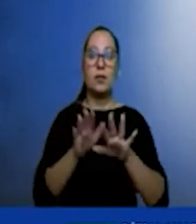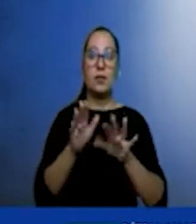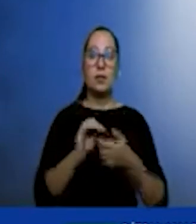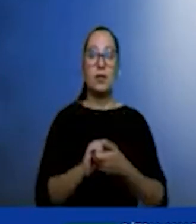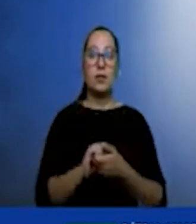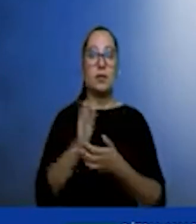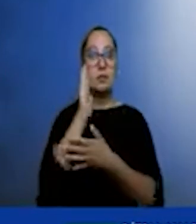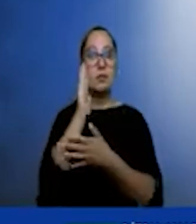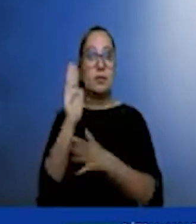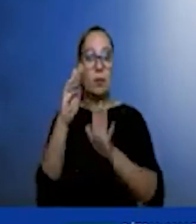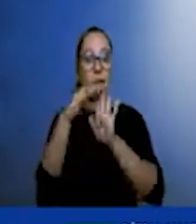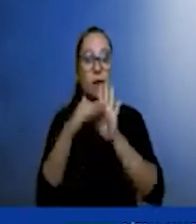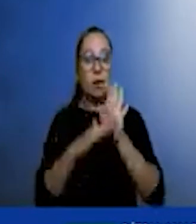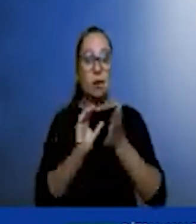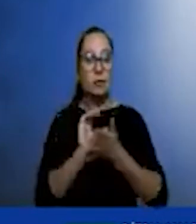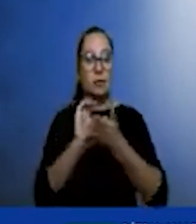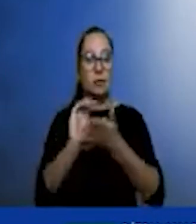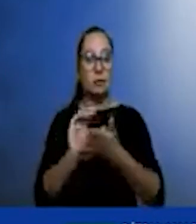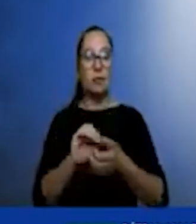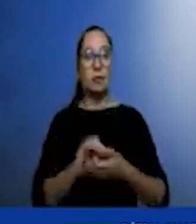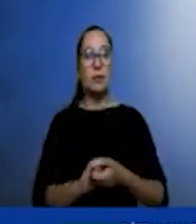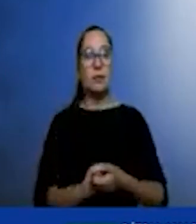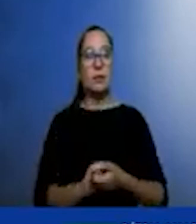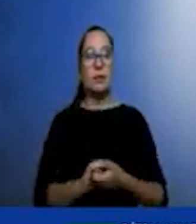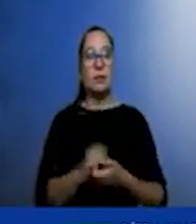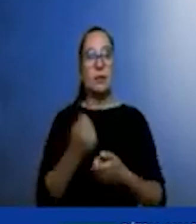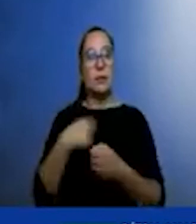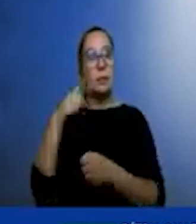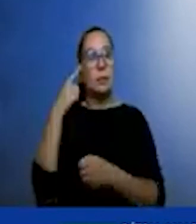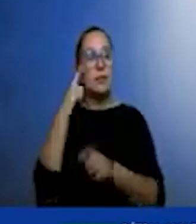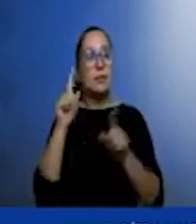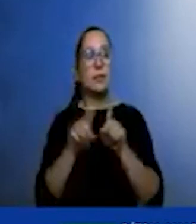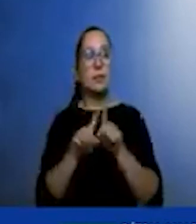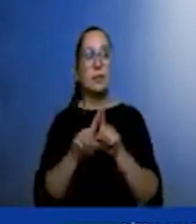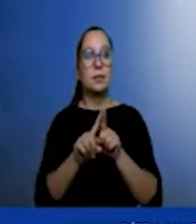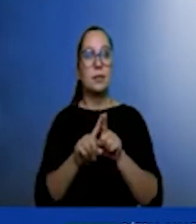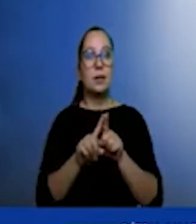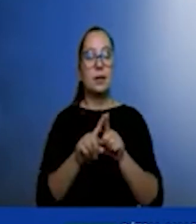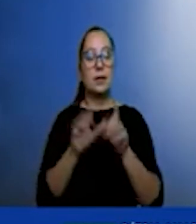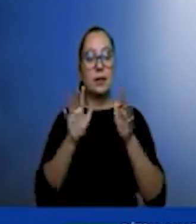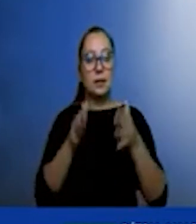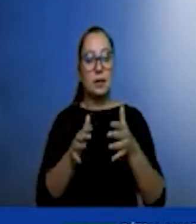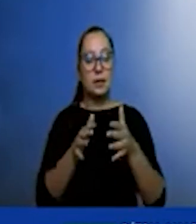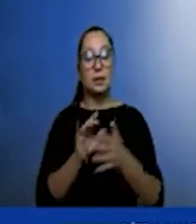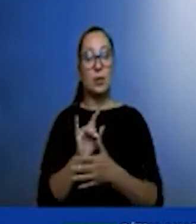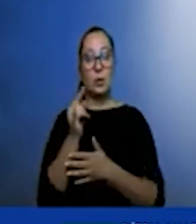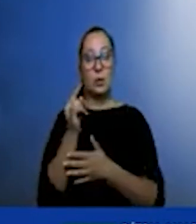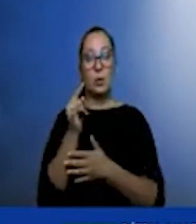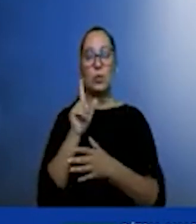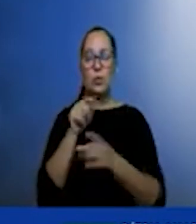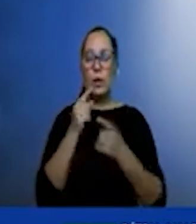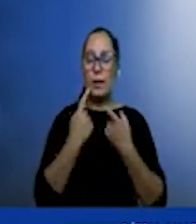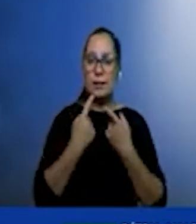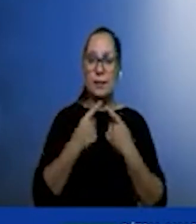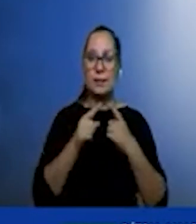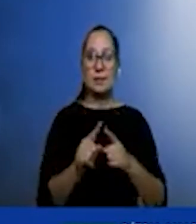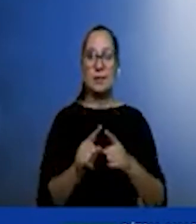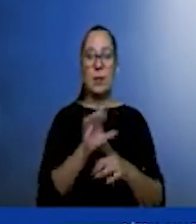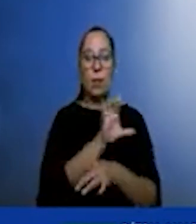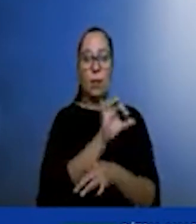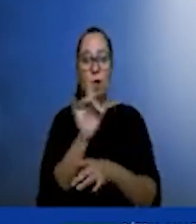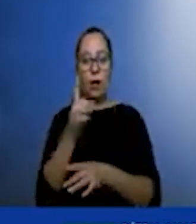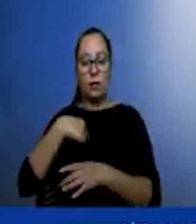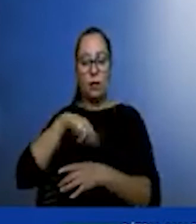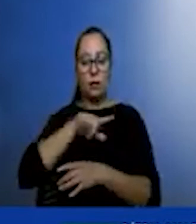dos investimentos, a gente devesse também pensar um pouco nisso. E o último ponto, que acho que é um desafio que cada um de nós que pulou